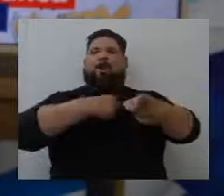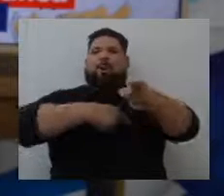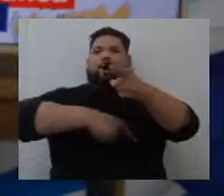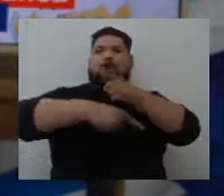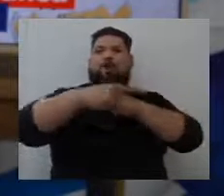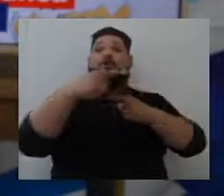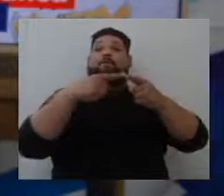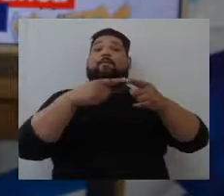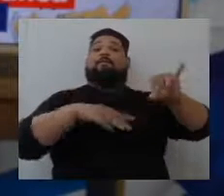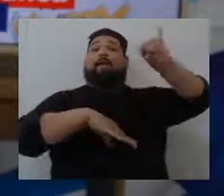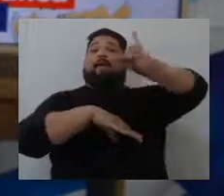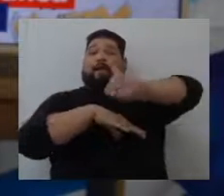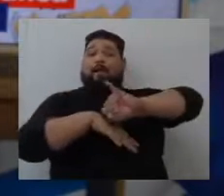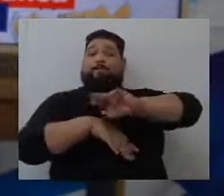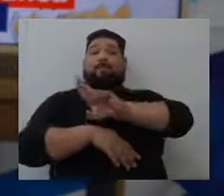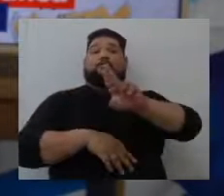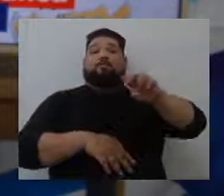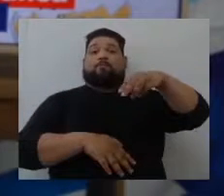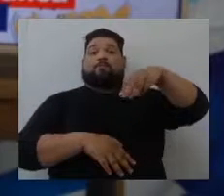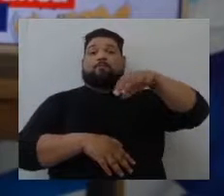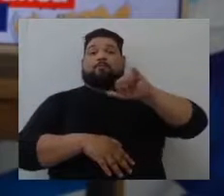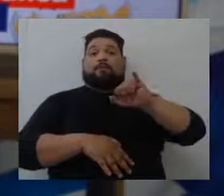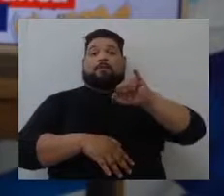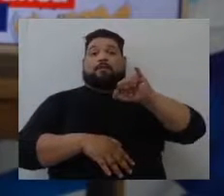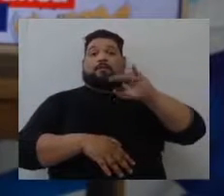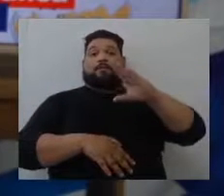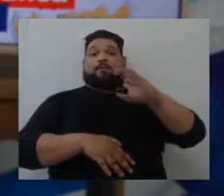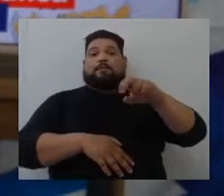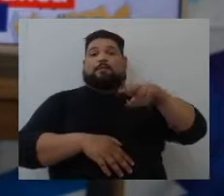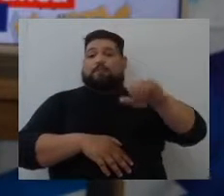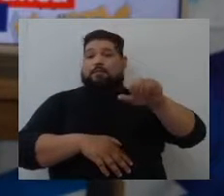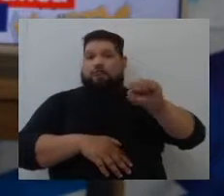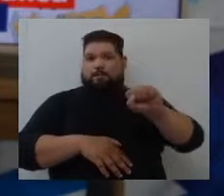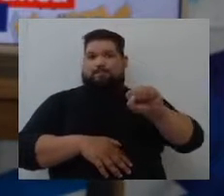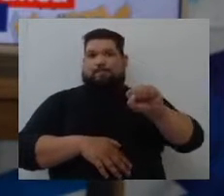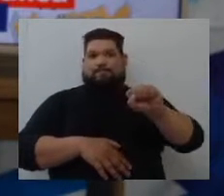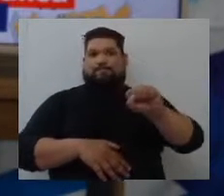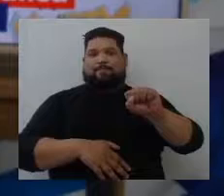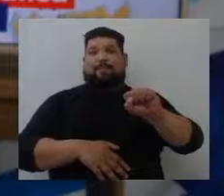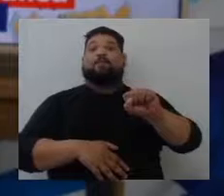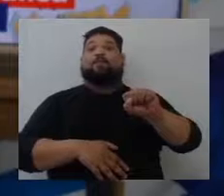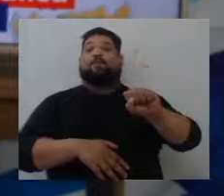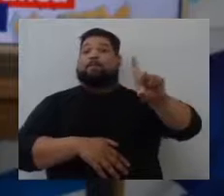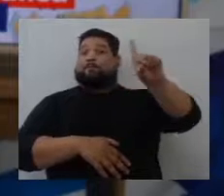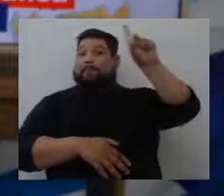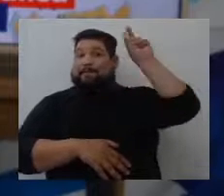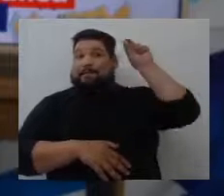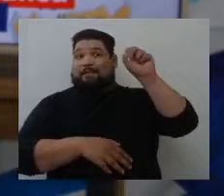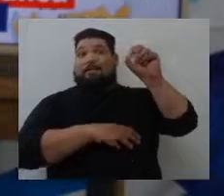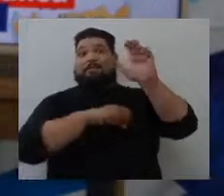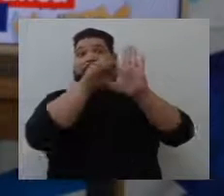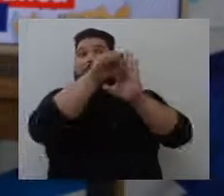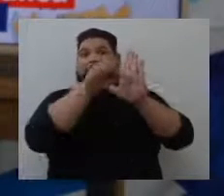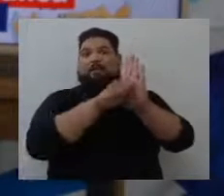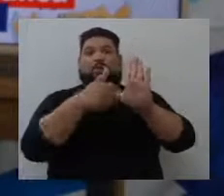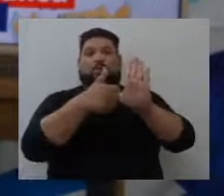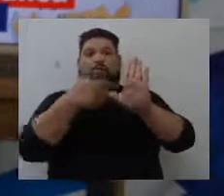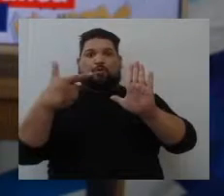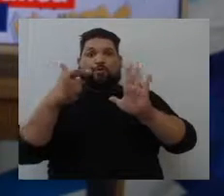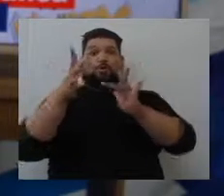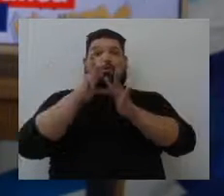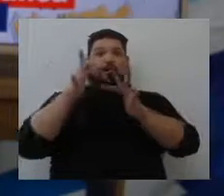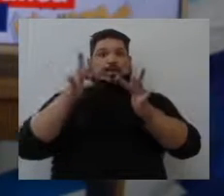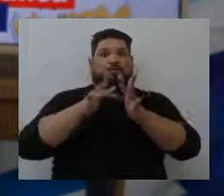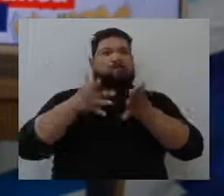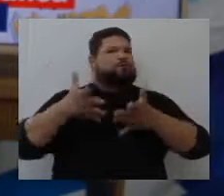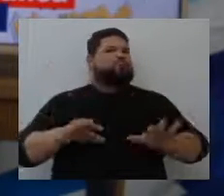capital chamada de Micenas, de onde no século XII a.C. partem, segundo